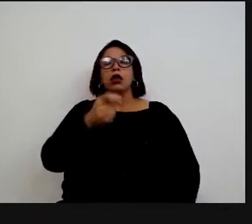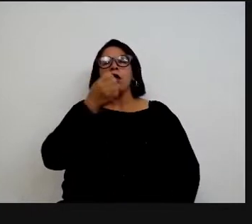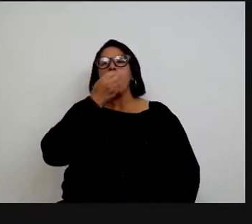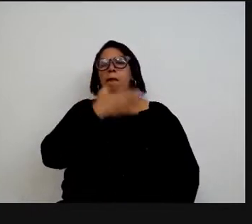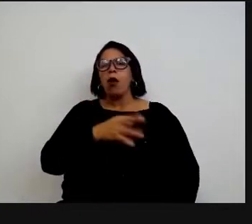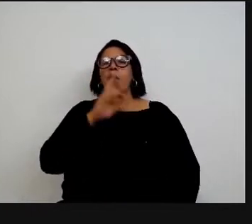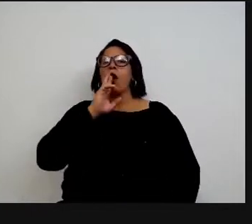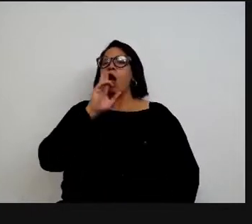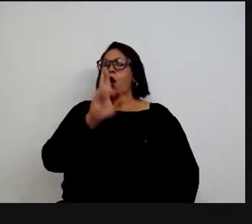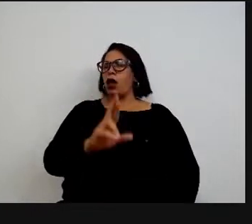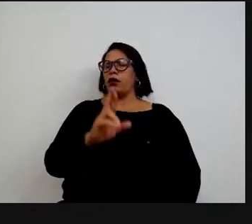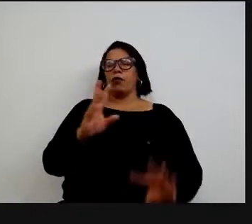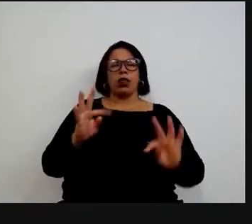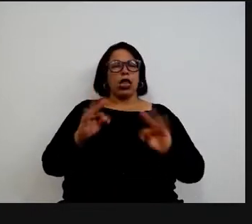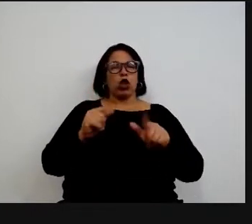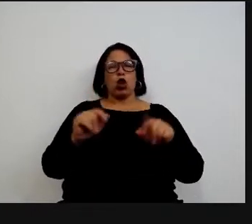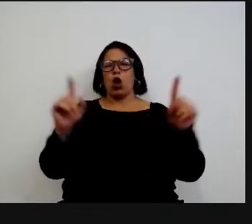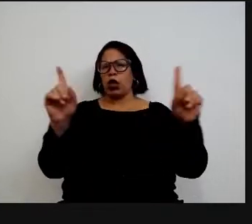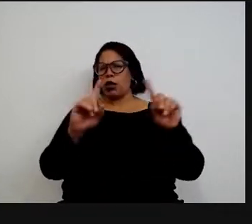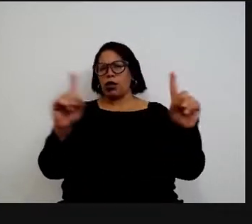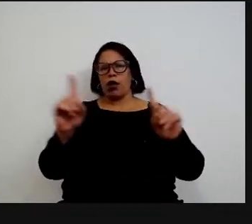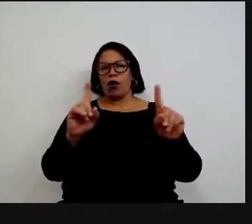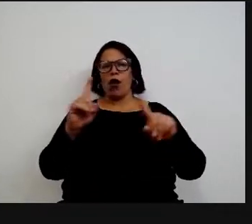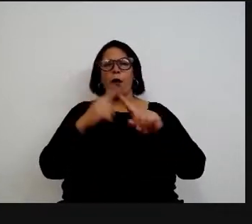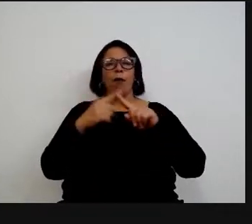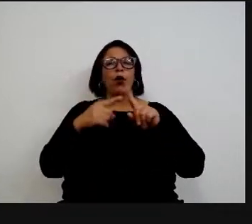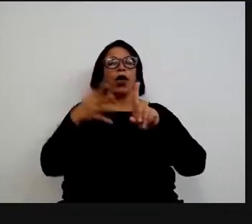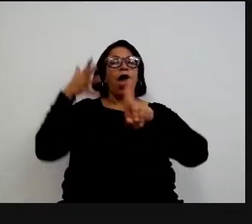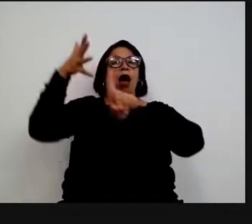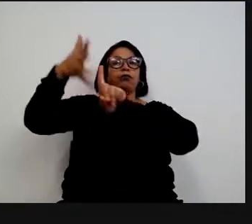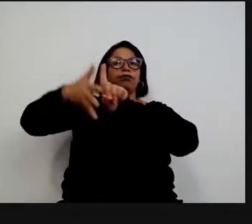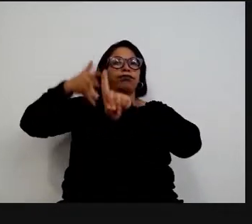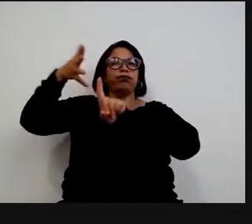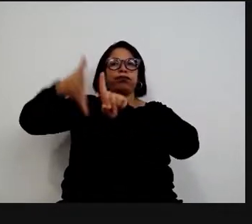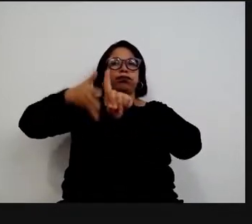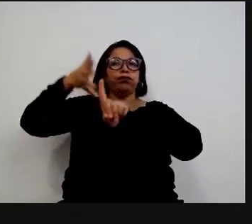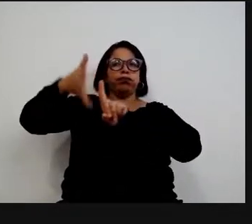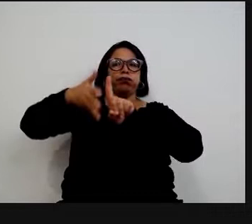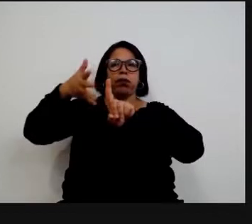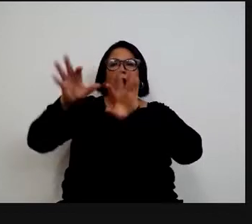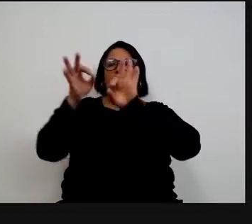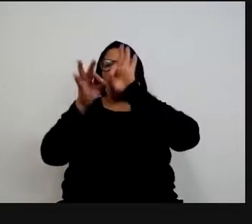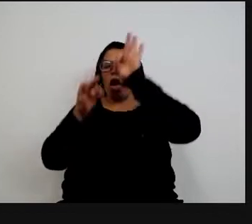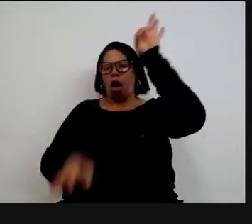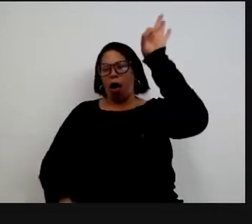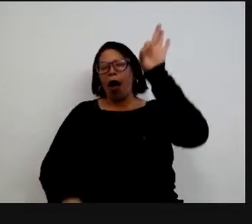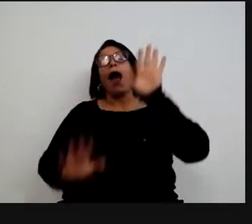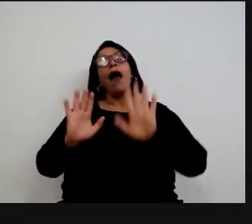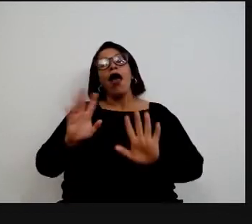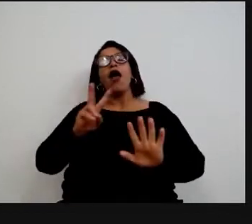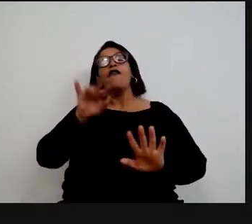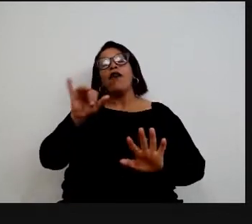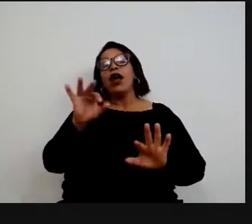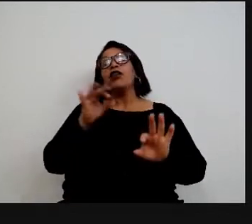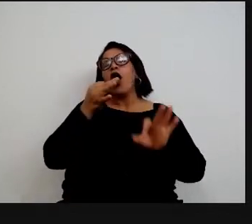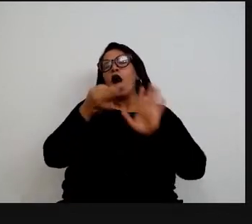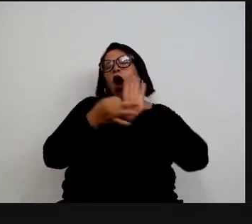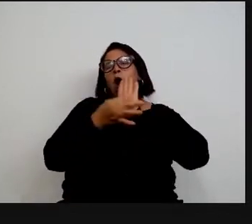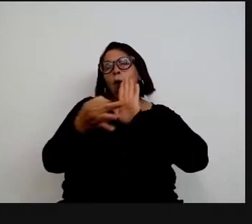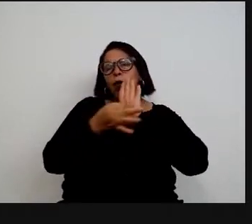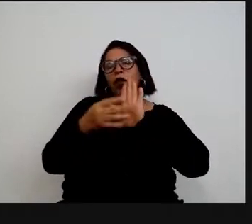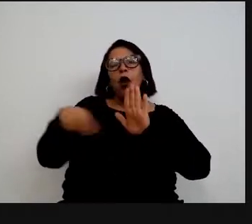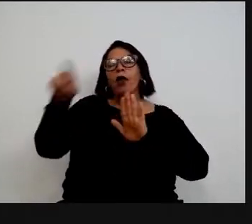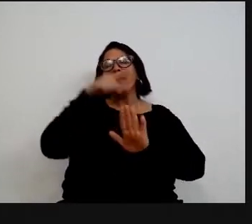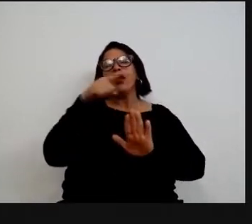inclusive eu não vou responder toda ela, né, que só ela daria uma palestra de né? Vou dar algumas pitadas aqui para deixar vocês